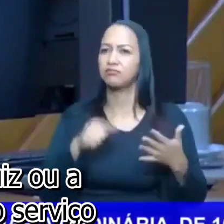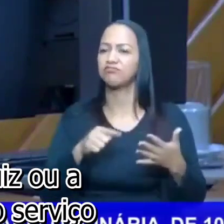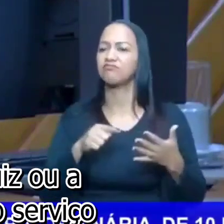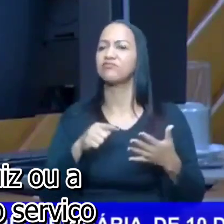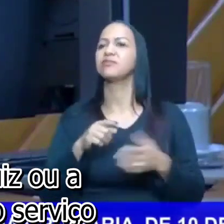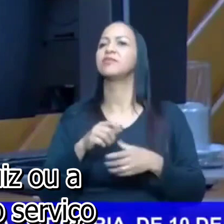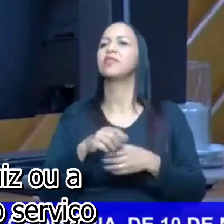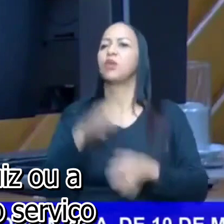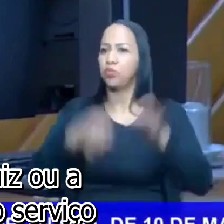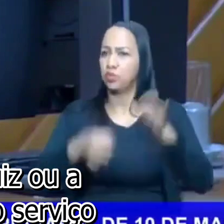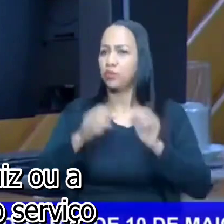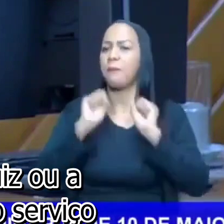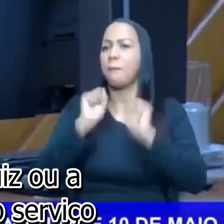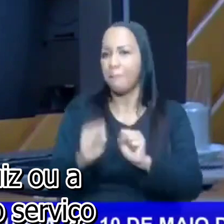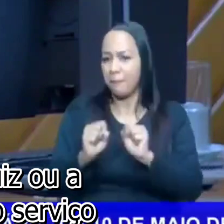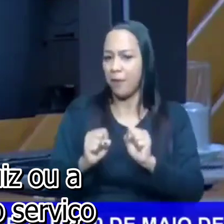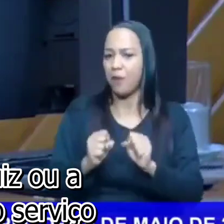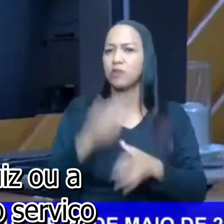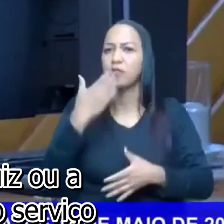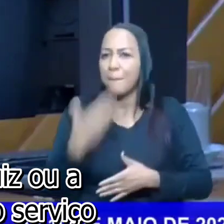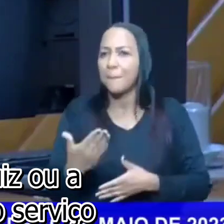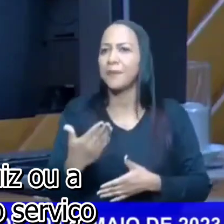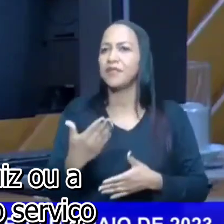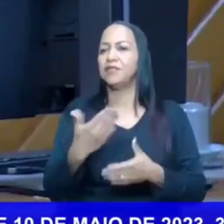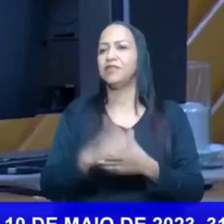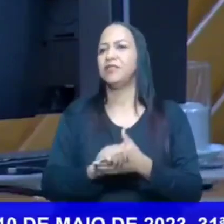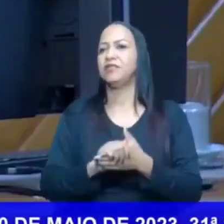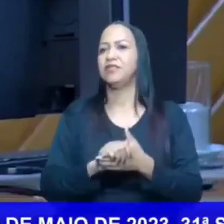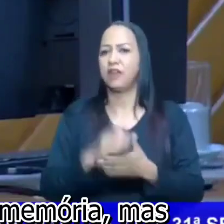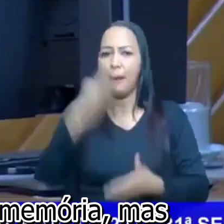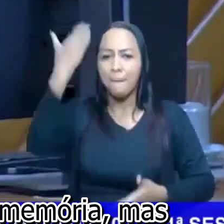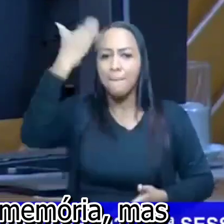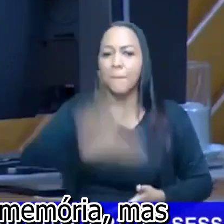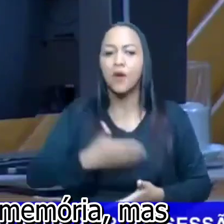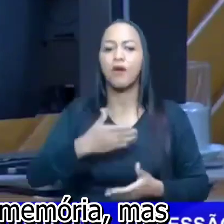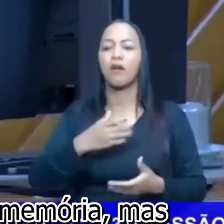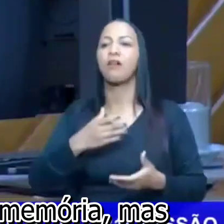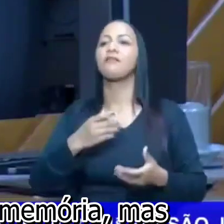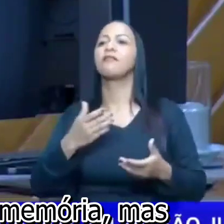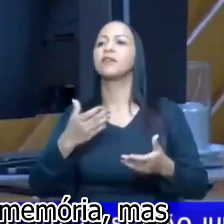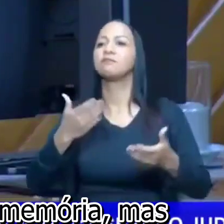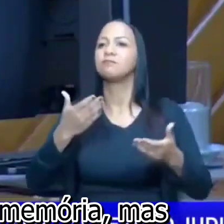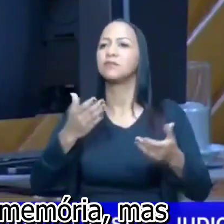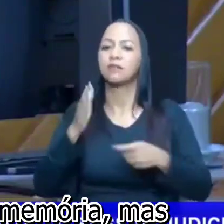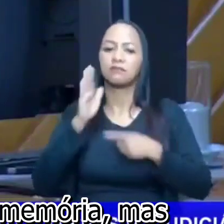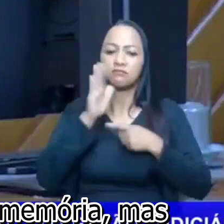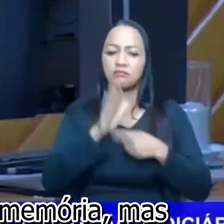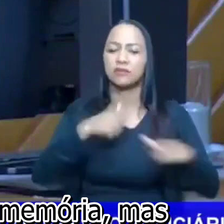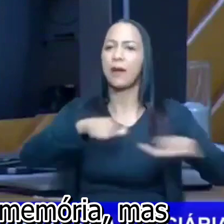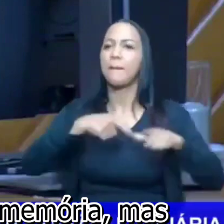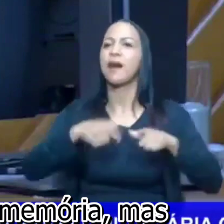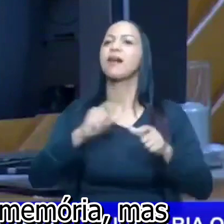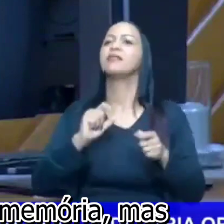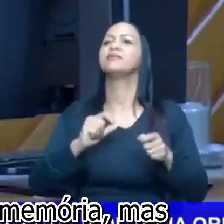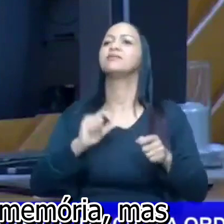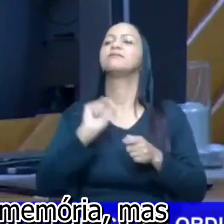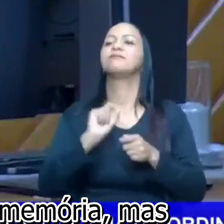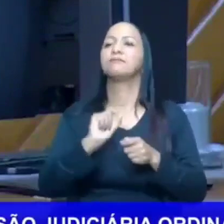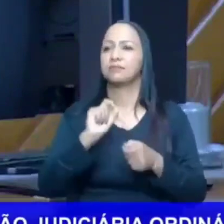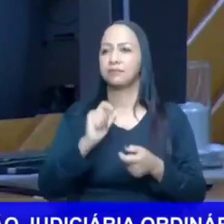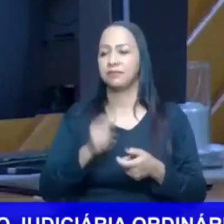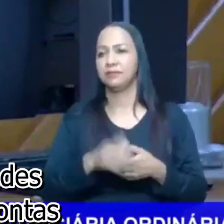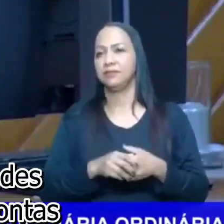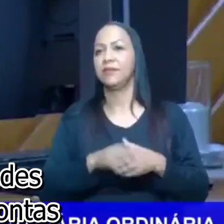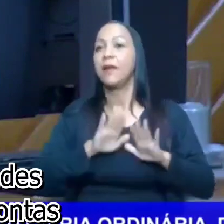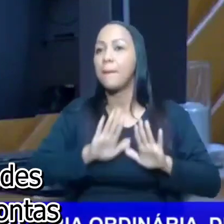corte pode solicitar a comprovação efetiva dos serviços prestados. No seu artigo, agora me falhou a memória,